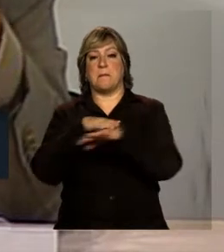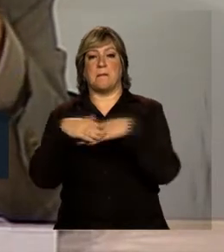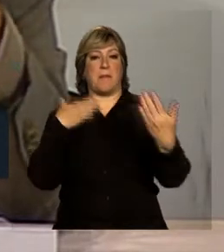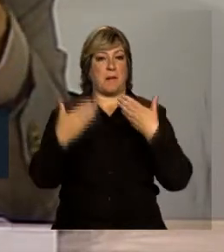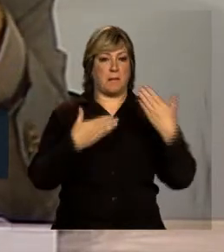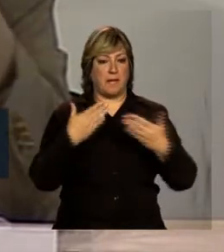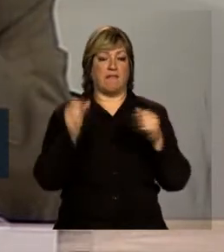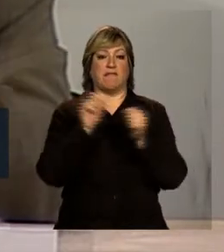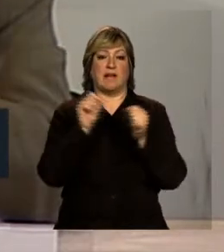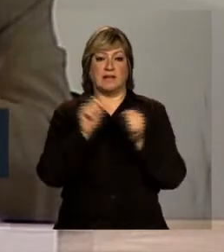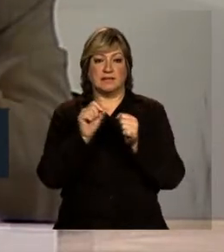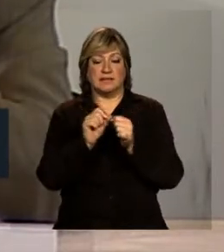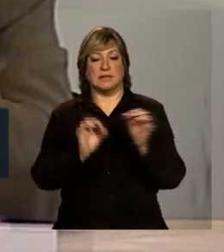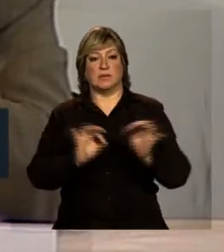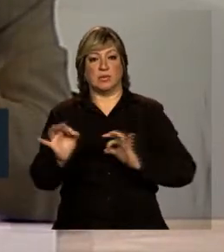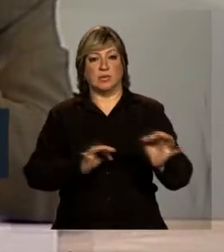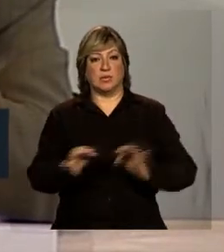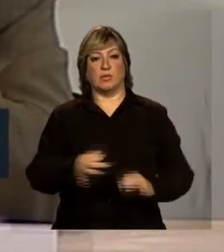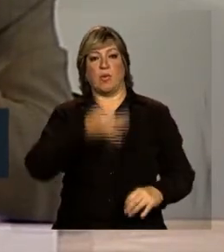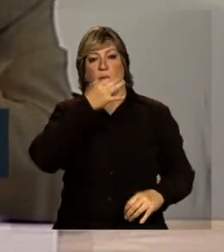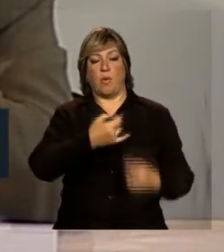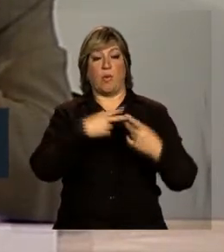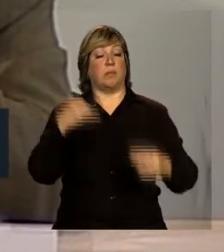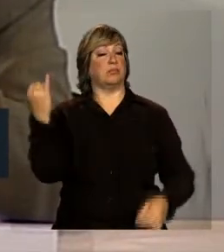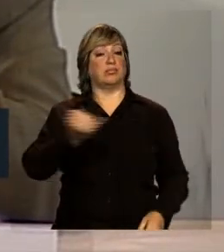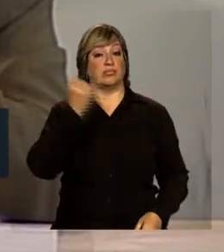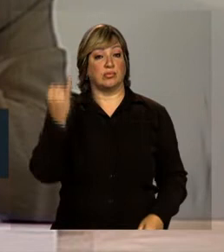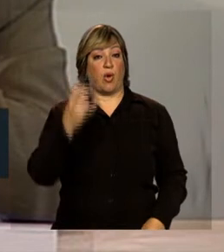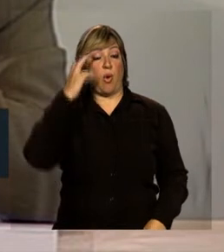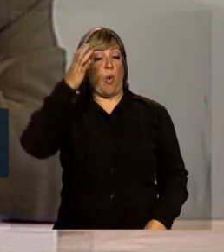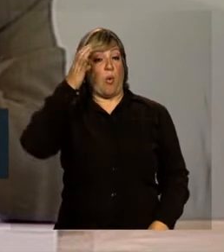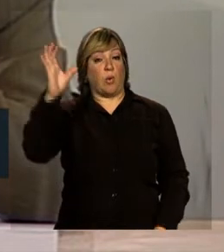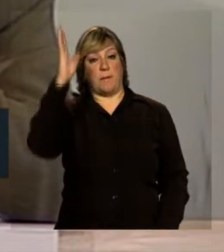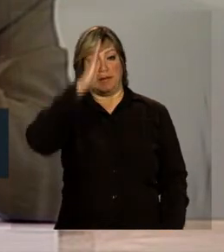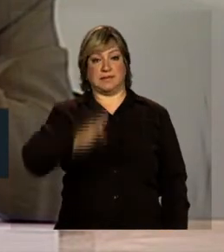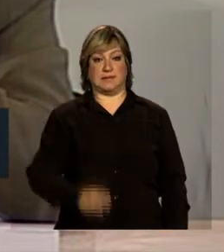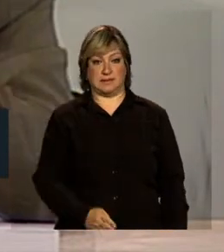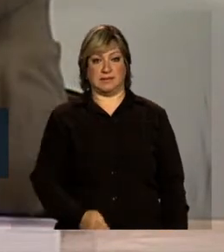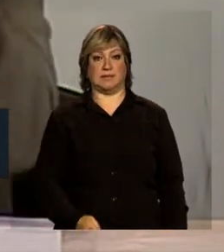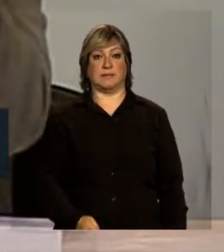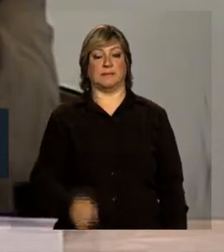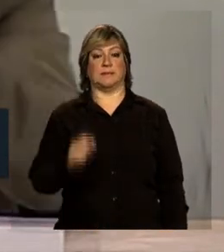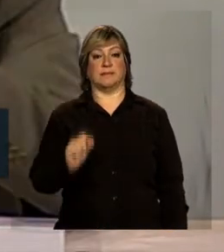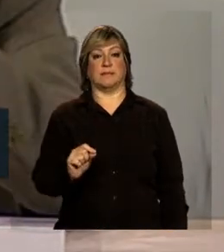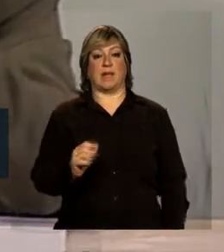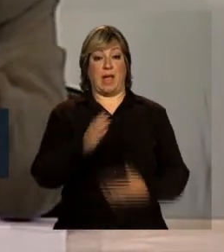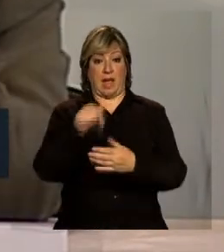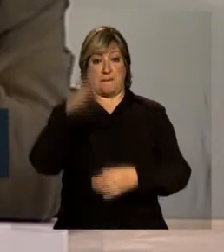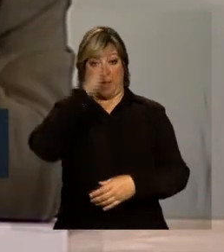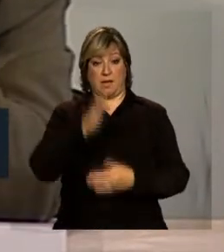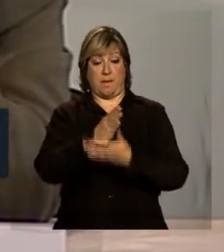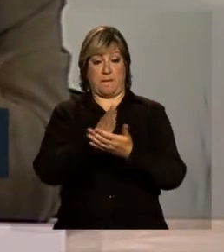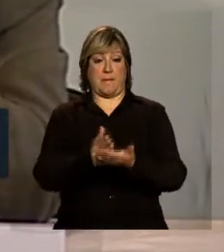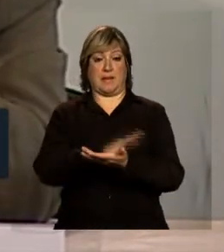a reconstrução dessa marca fundamental da cultura brasileira, que é a metade negra do